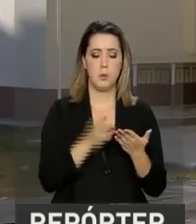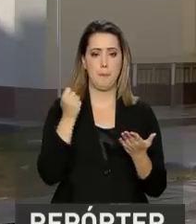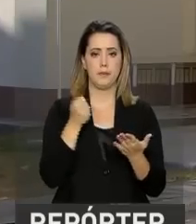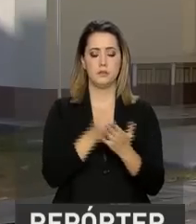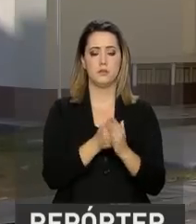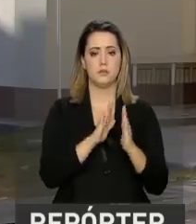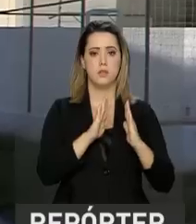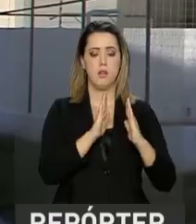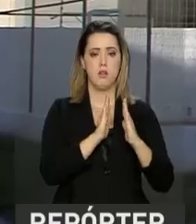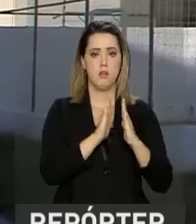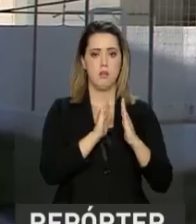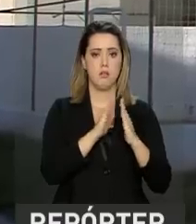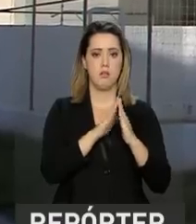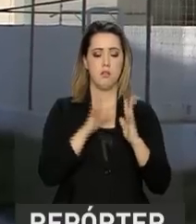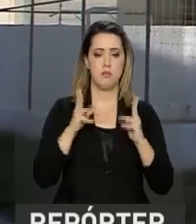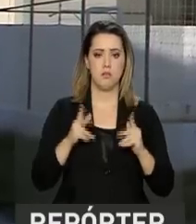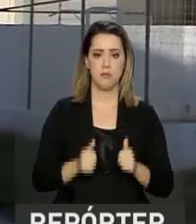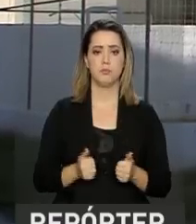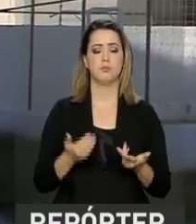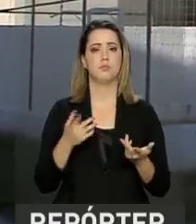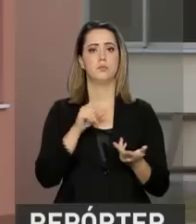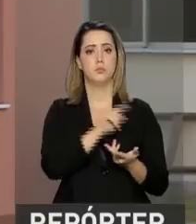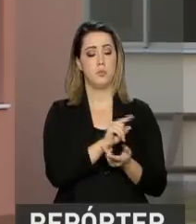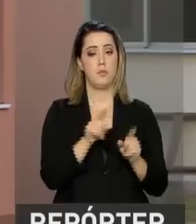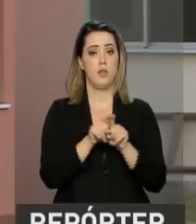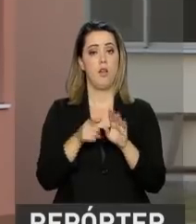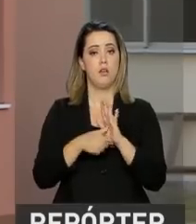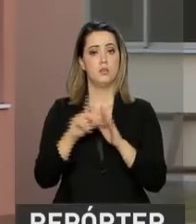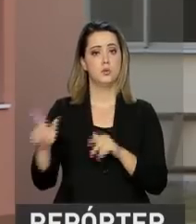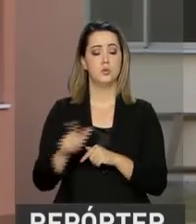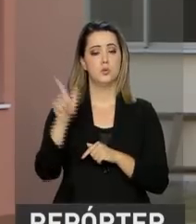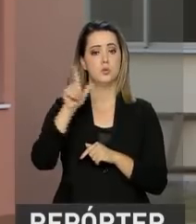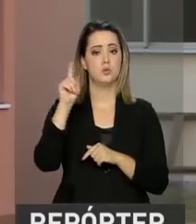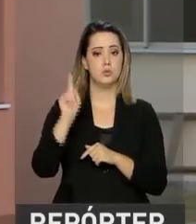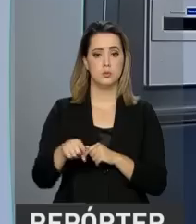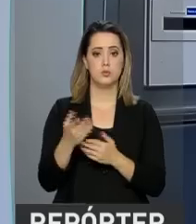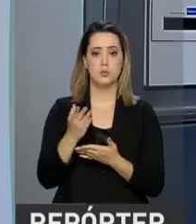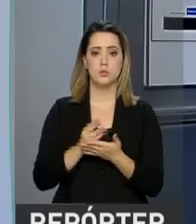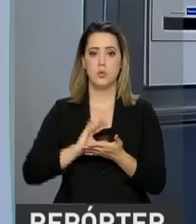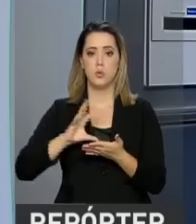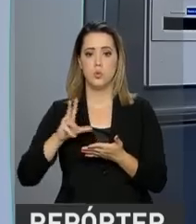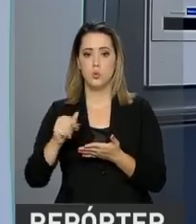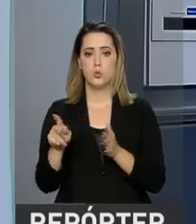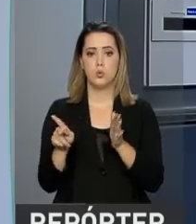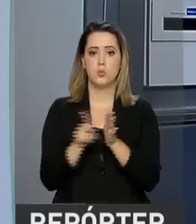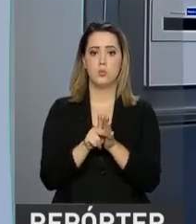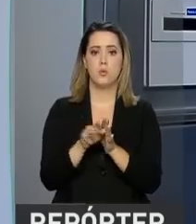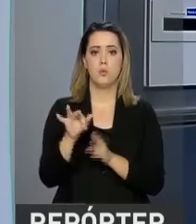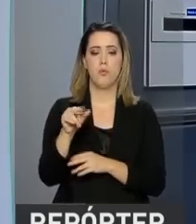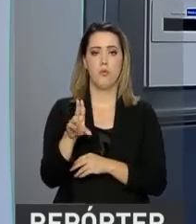projetos como desaneamento básico e habitação antes o lucro com essas operações ficava todo para o próprio